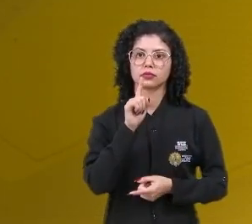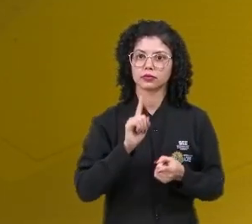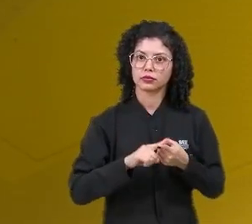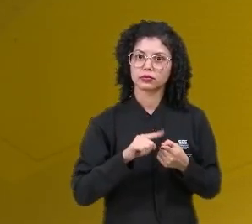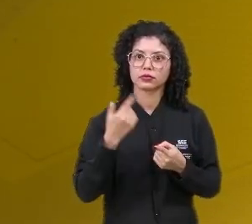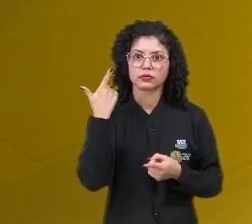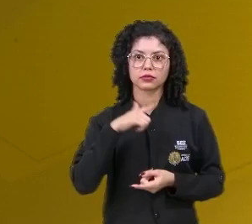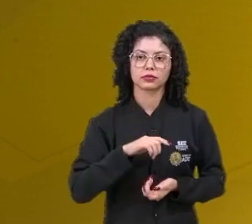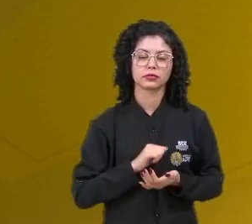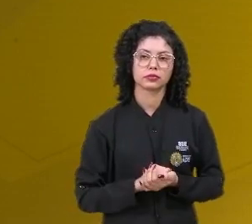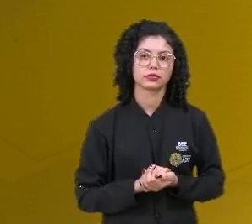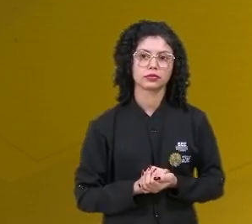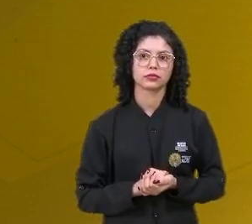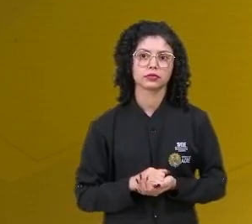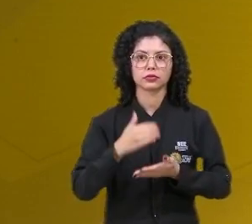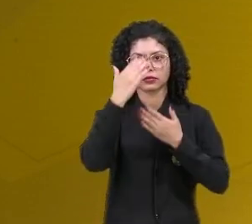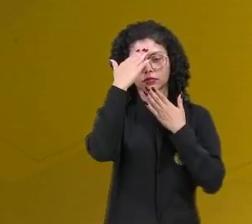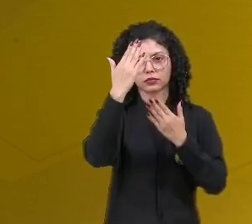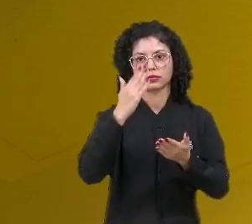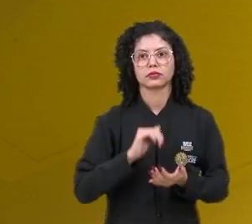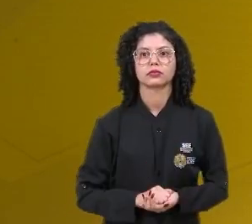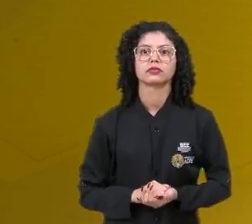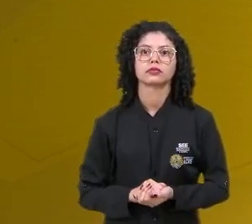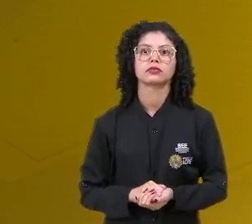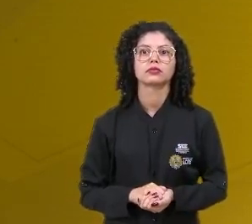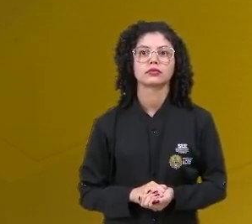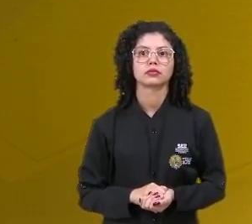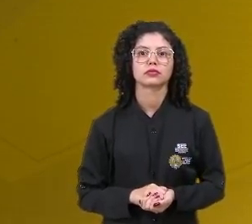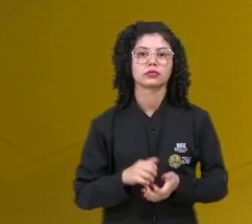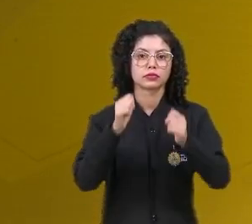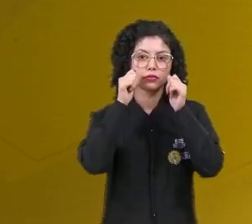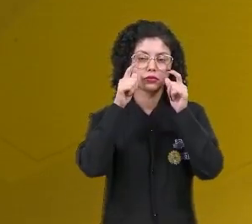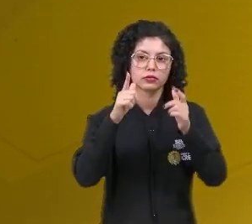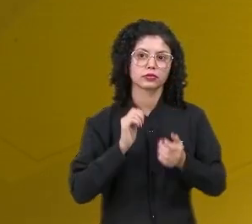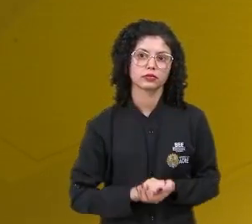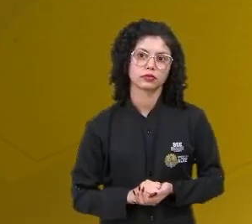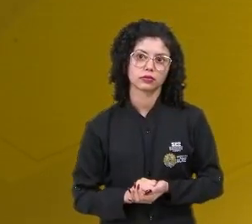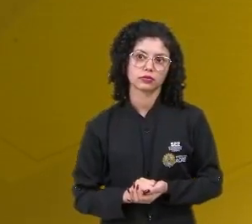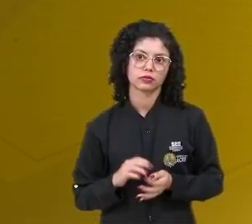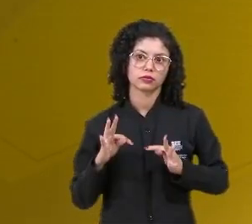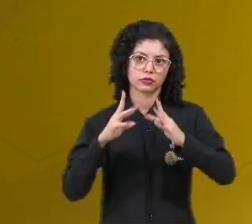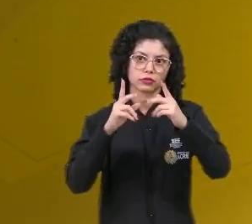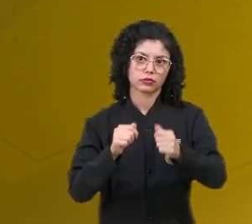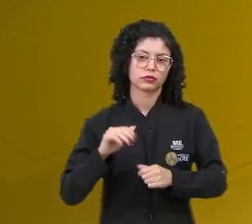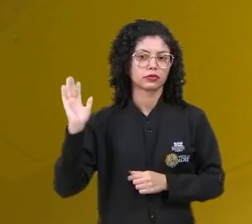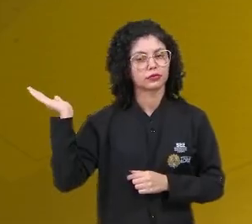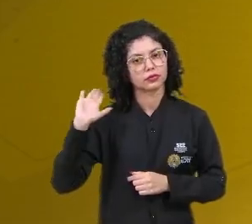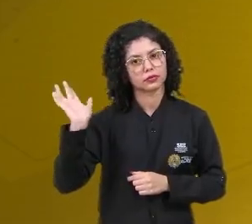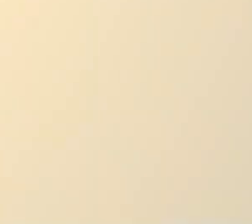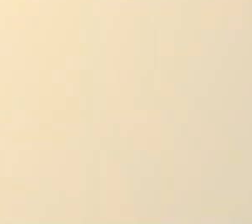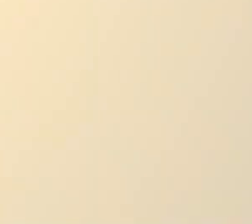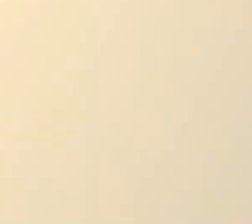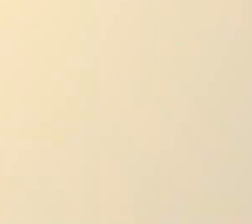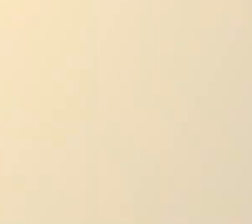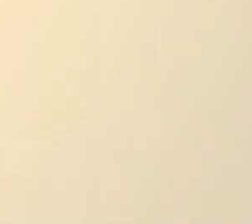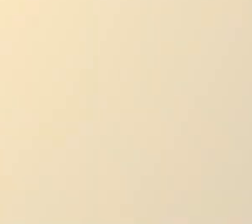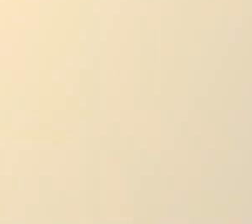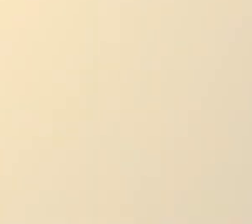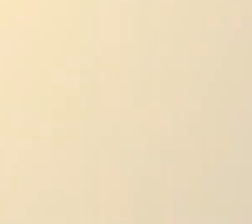vão muito longe, tá? Eu agradeço desde já a atenção e compreensão de todos. Até a próxima!